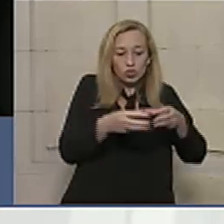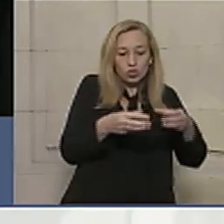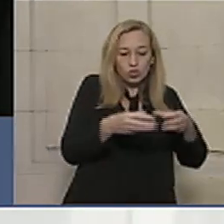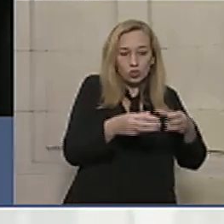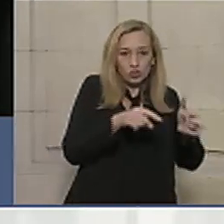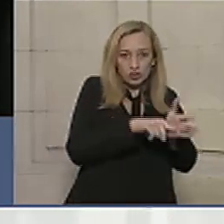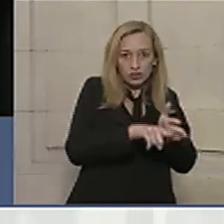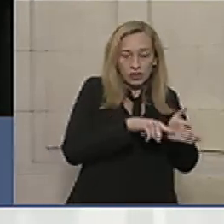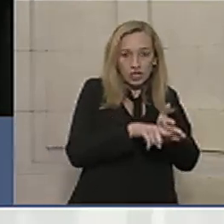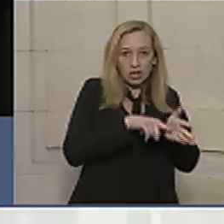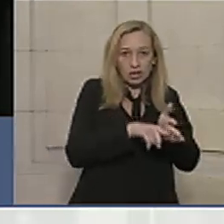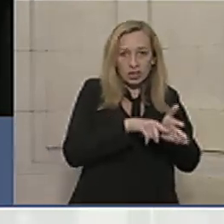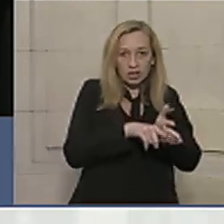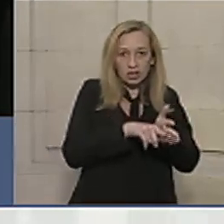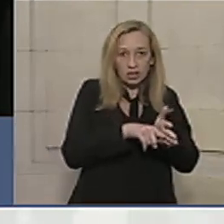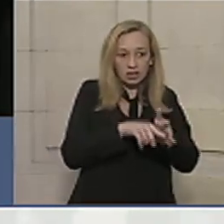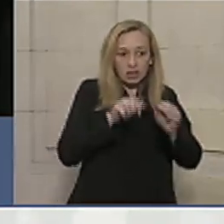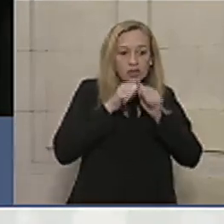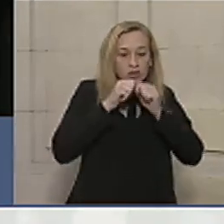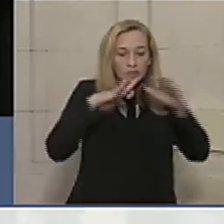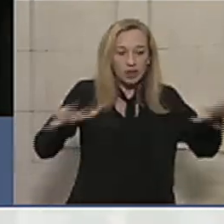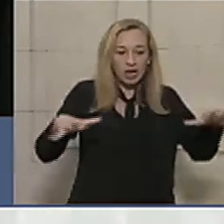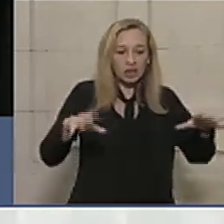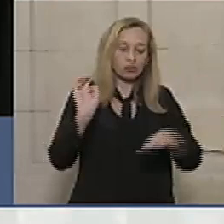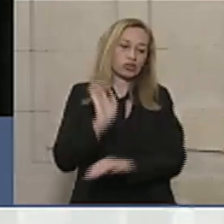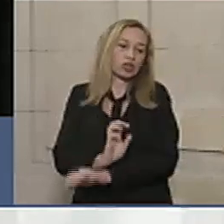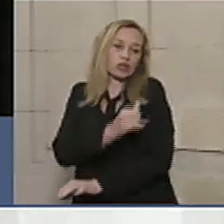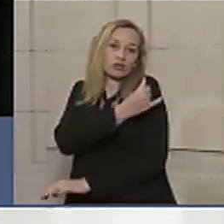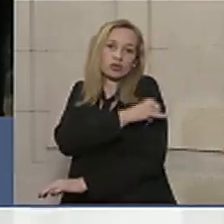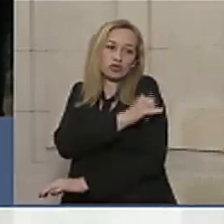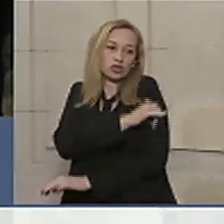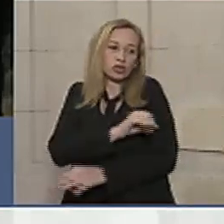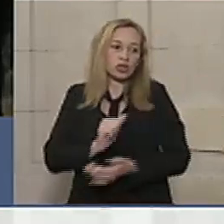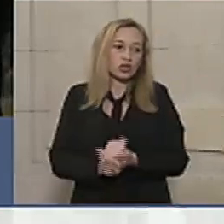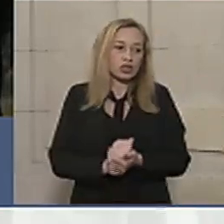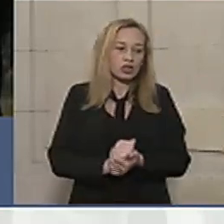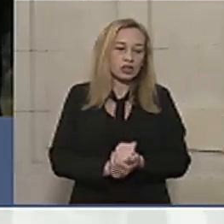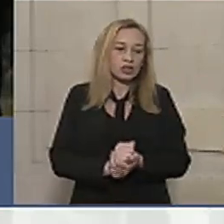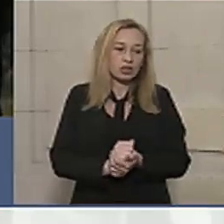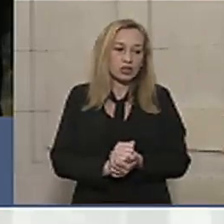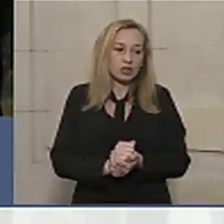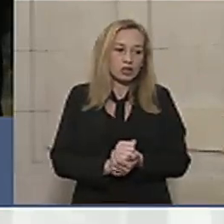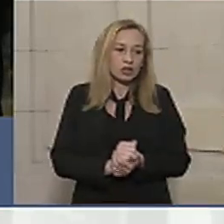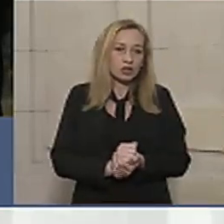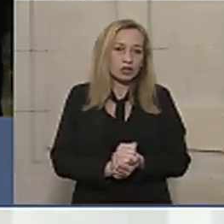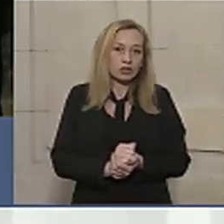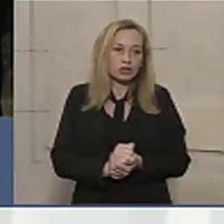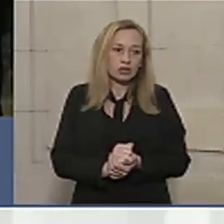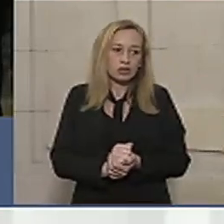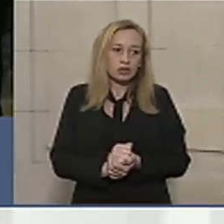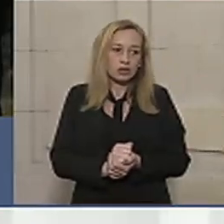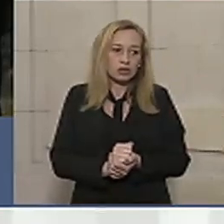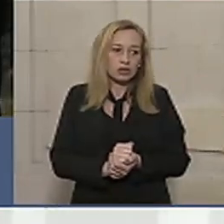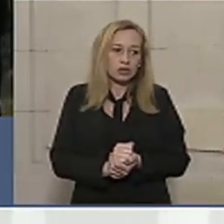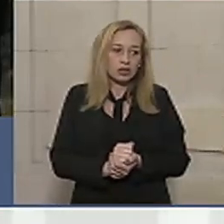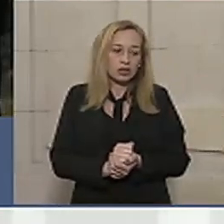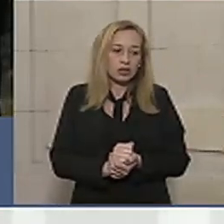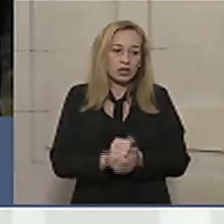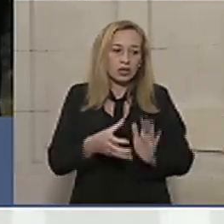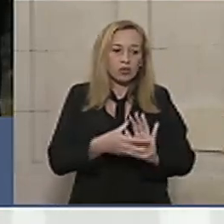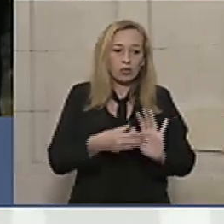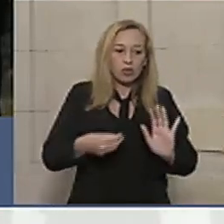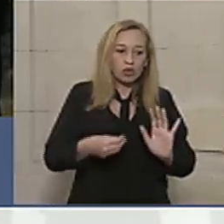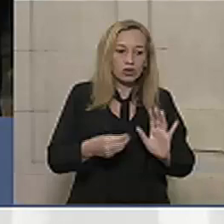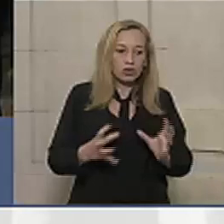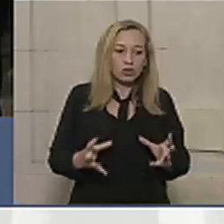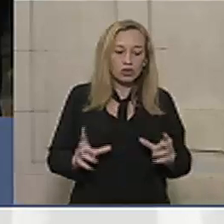fiscalizações que serão espalhadas no estado do Rio de Janeiro, nos moldes da Operação Lei Seca,